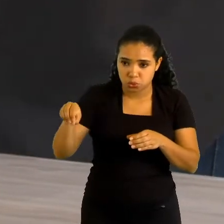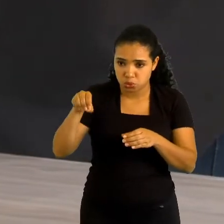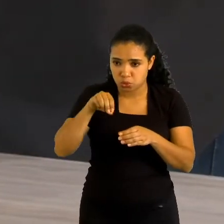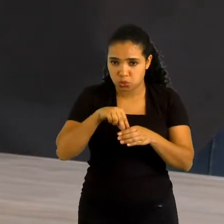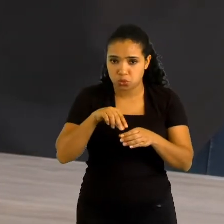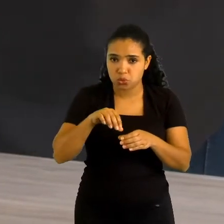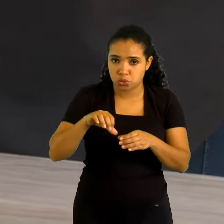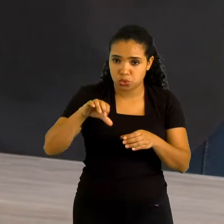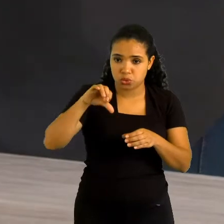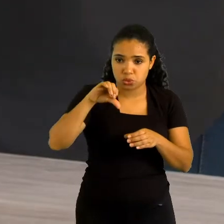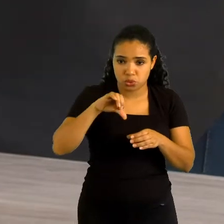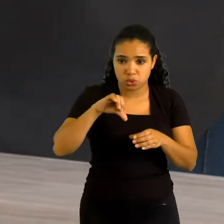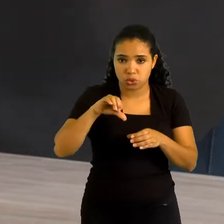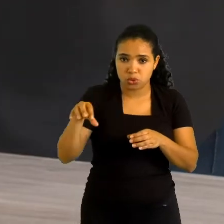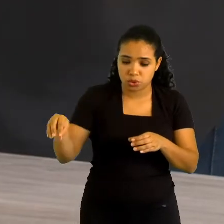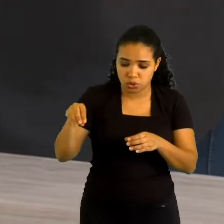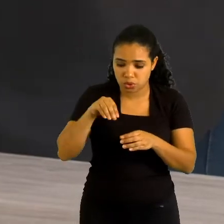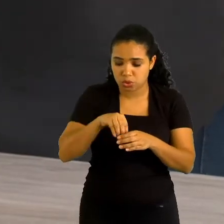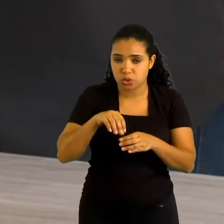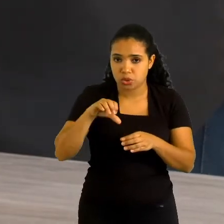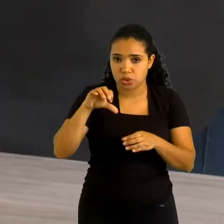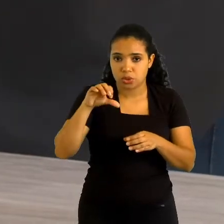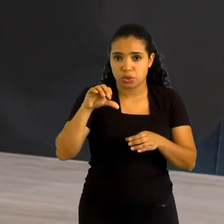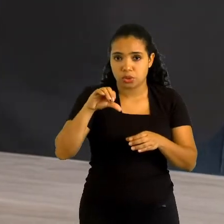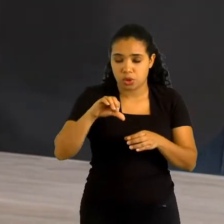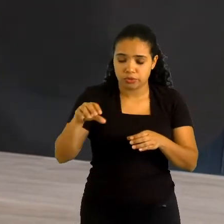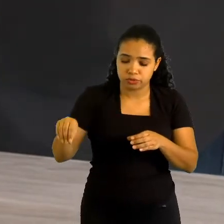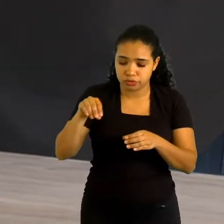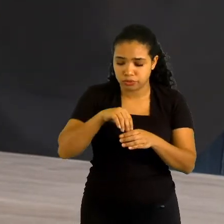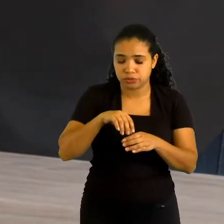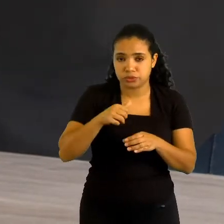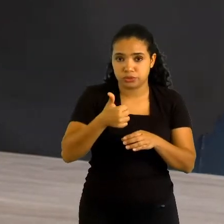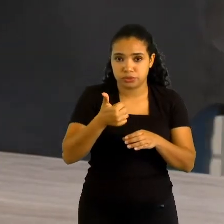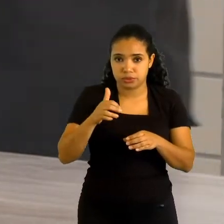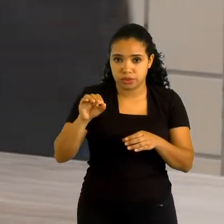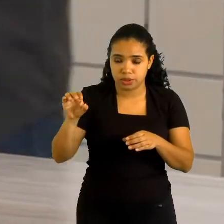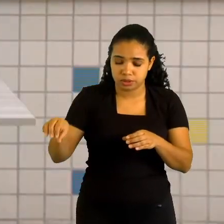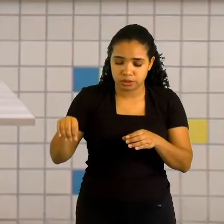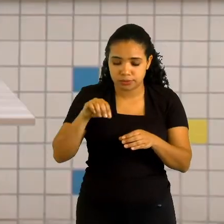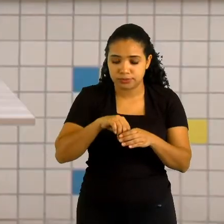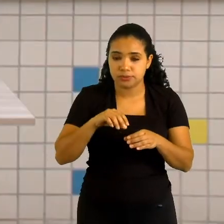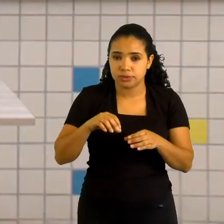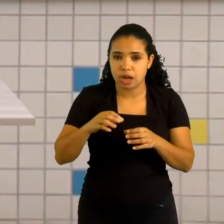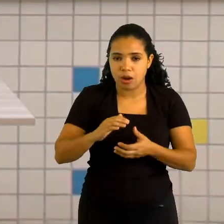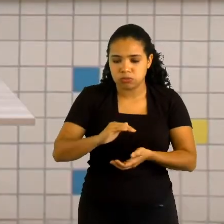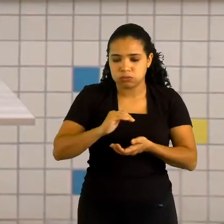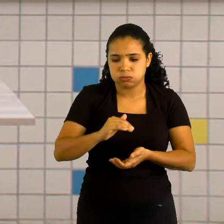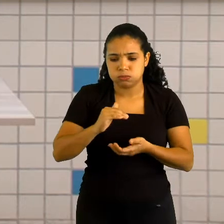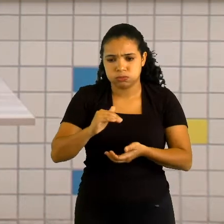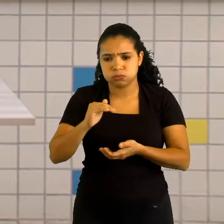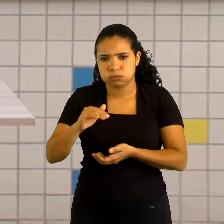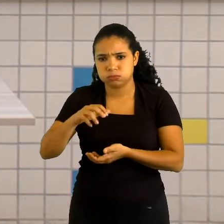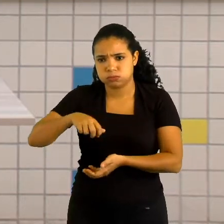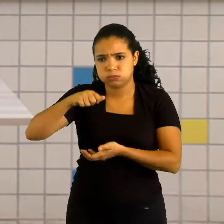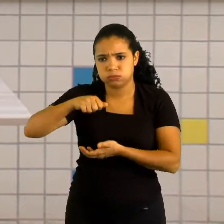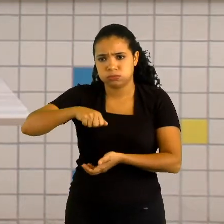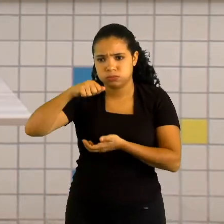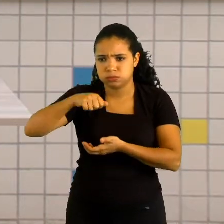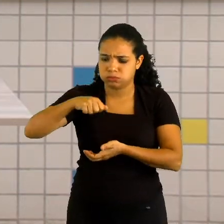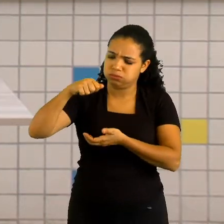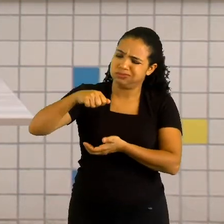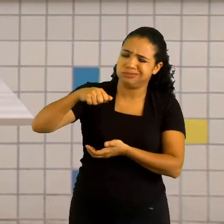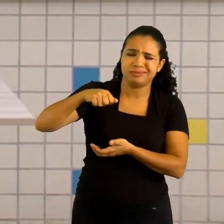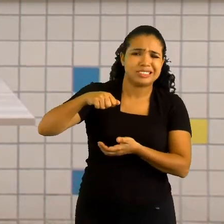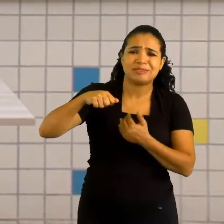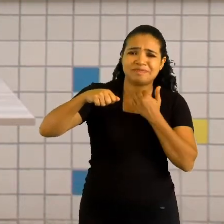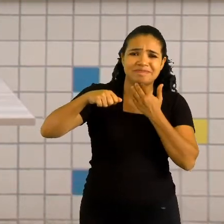8, 9, 10, e começou a encher o saco, e ele percebeu que não estava dando